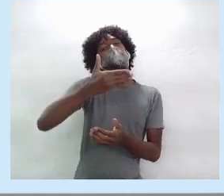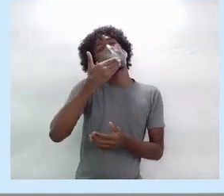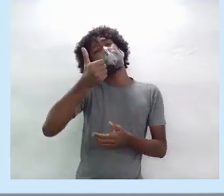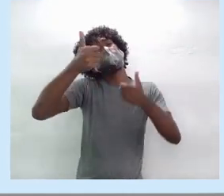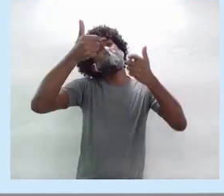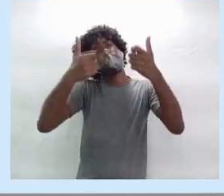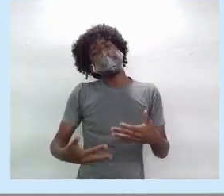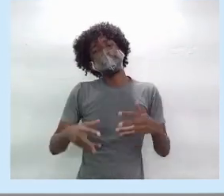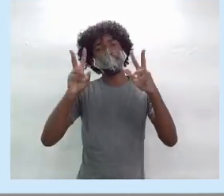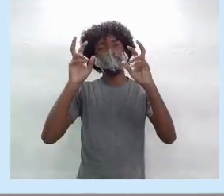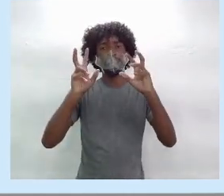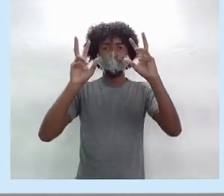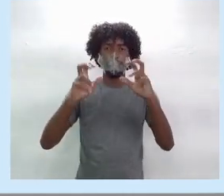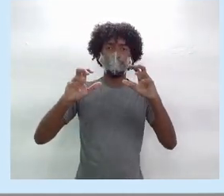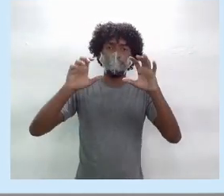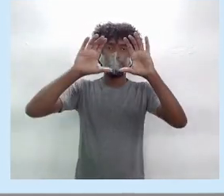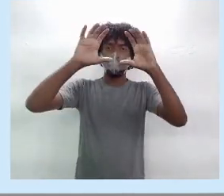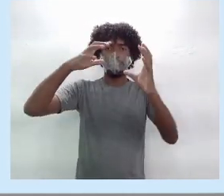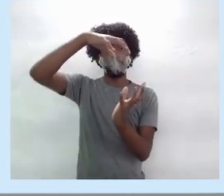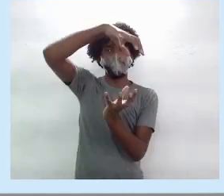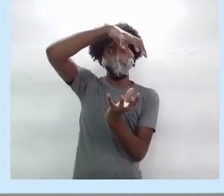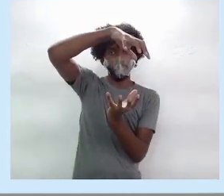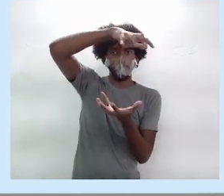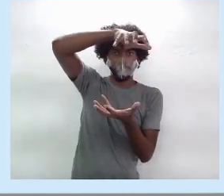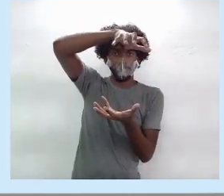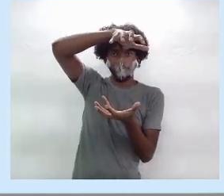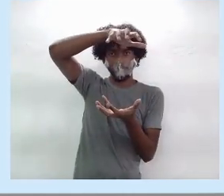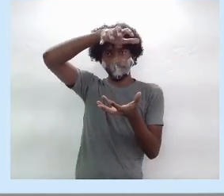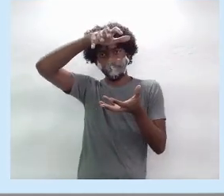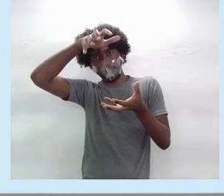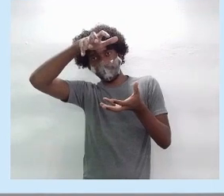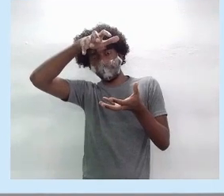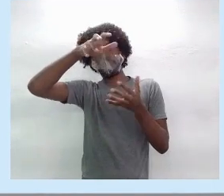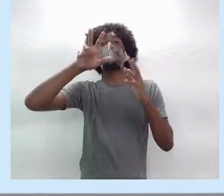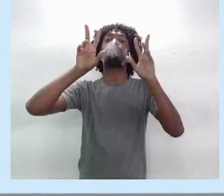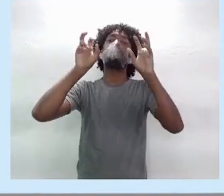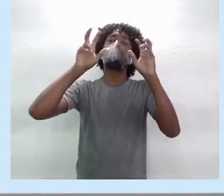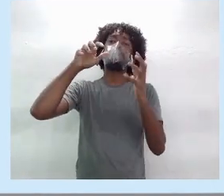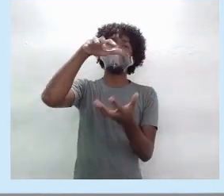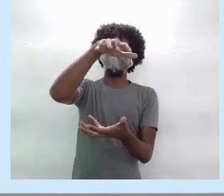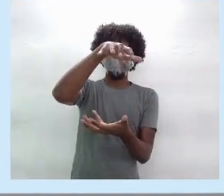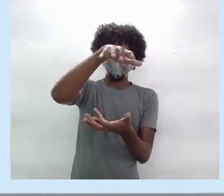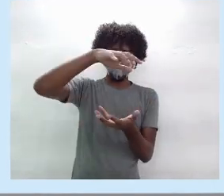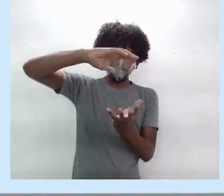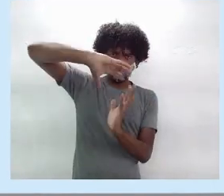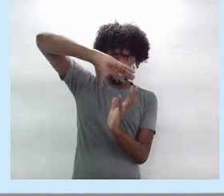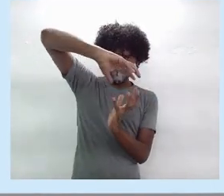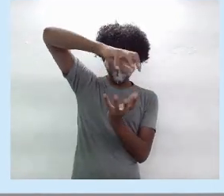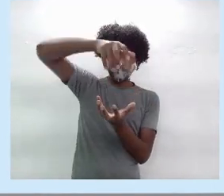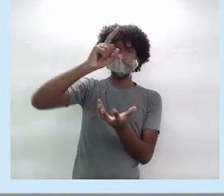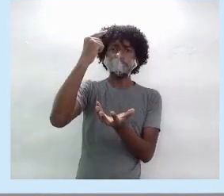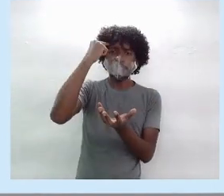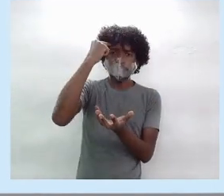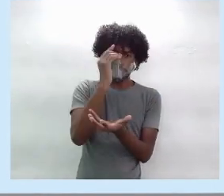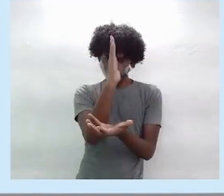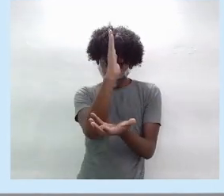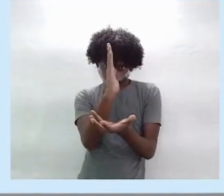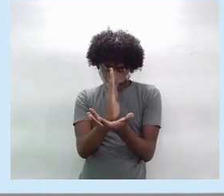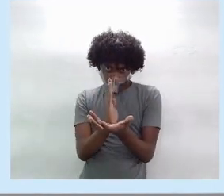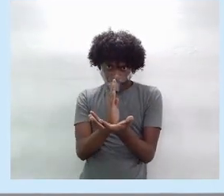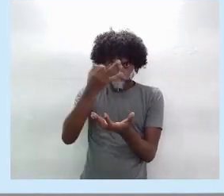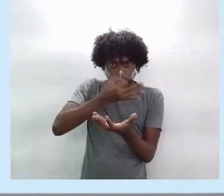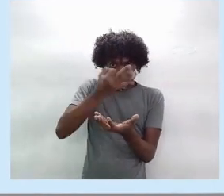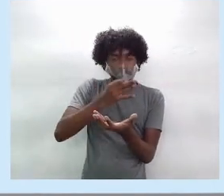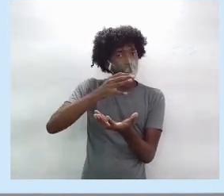sobre o eixo de inclinação da Terra. Quando eu falo do eixo de inclinação da Terra, eu estou falando justamente